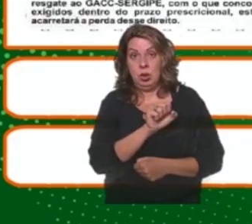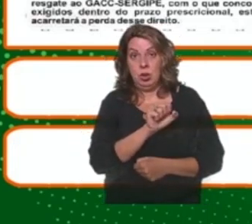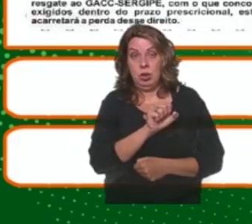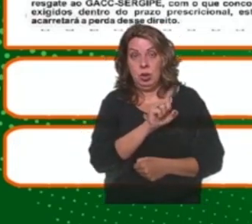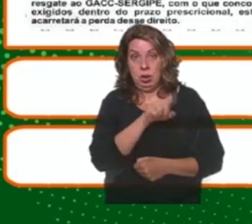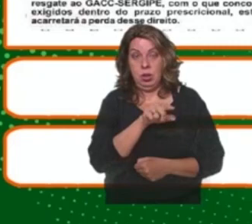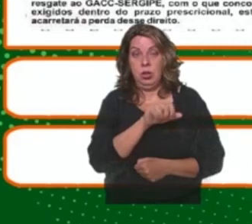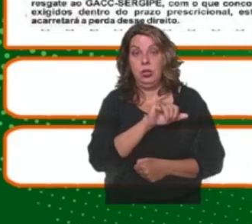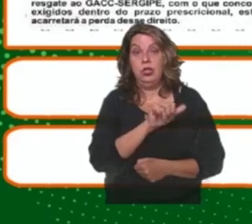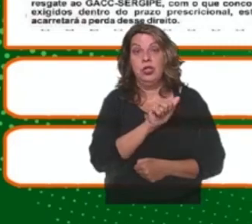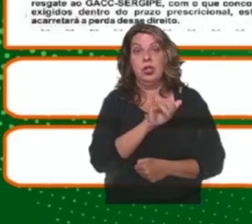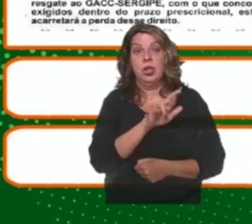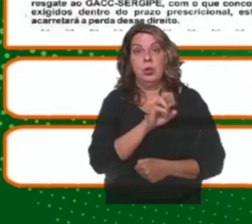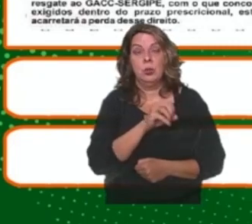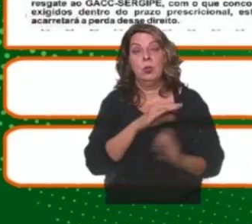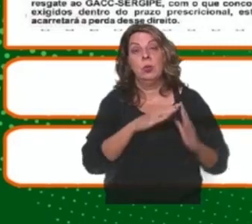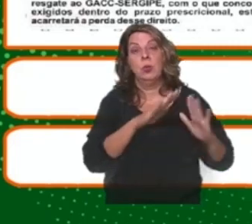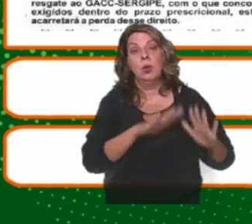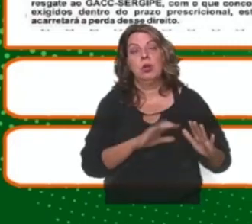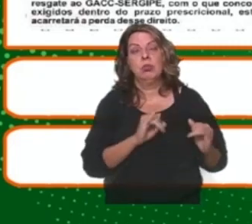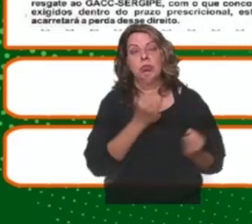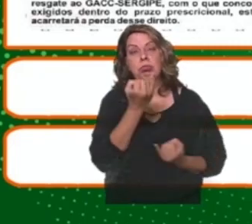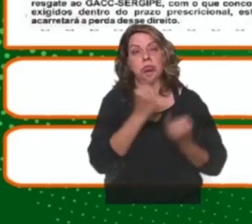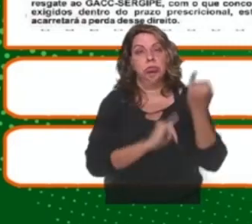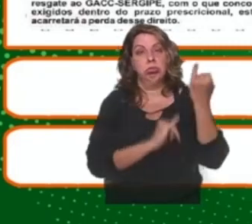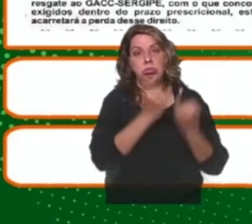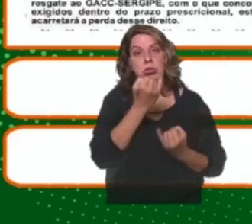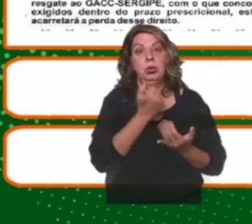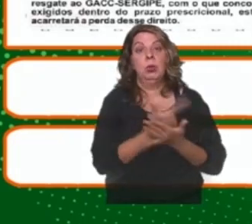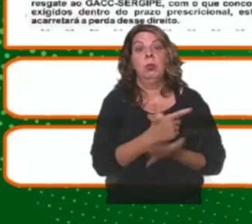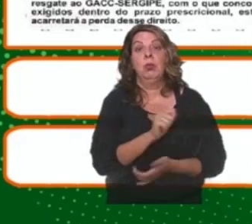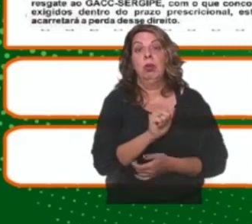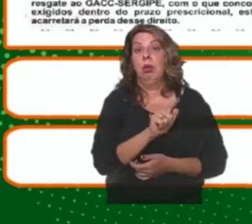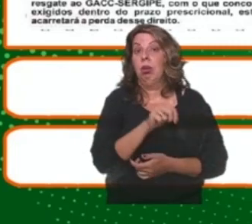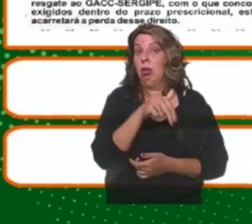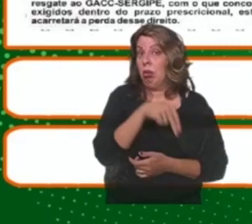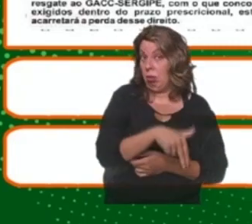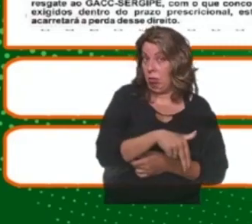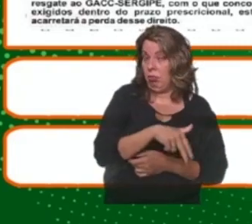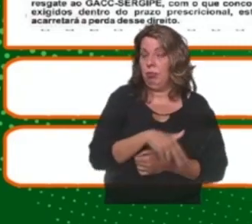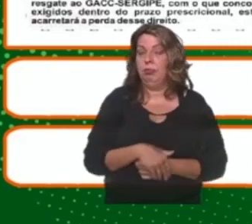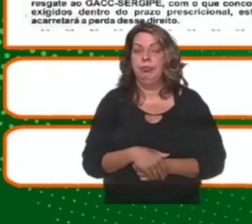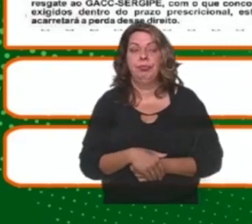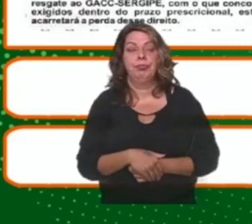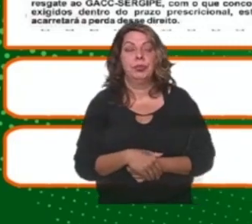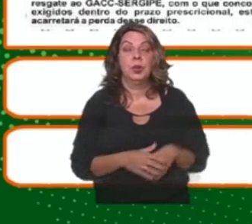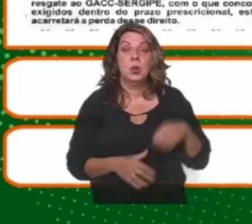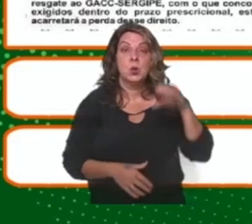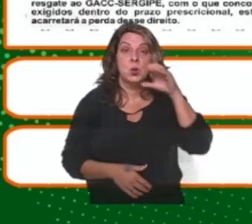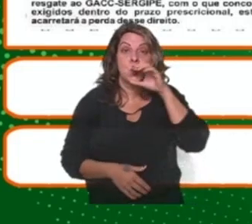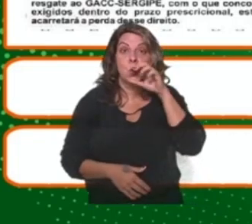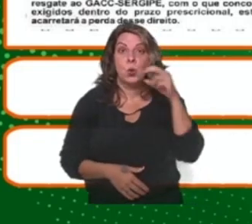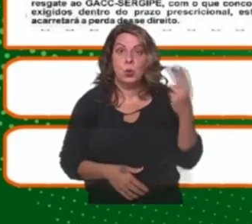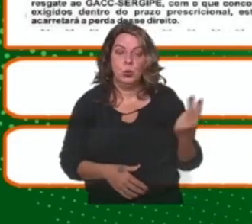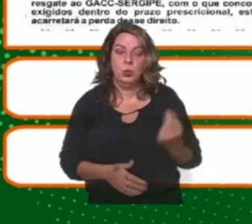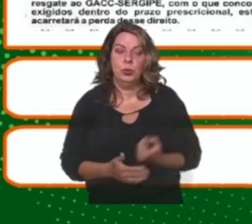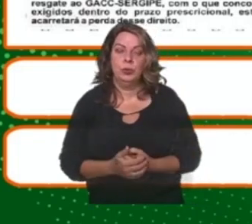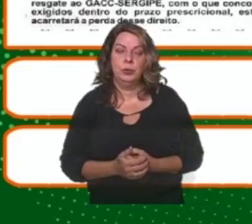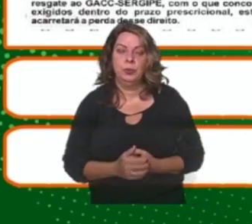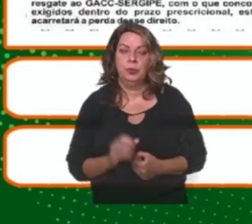Industrial e adquiriu com Alain, acho que é isso, Regional Socorro 2. E